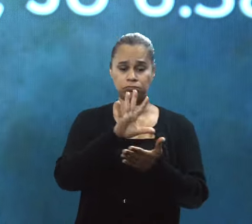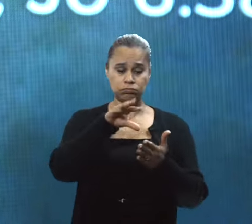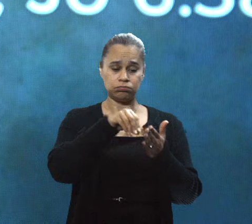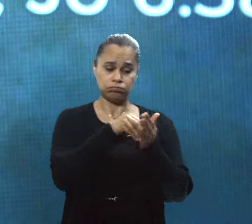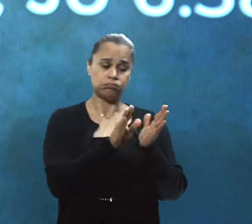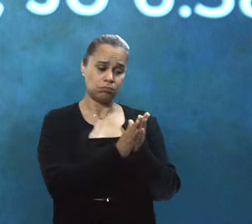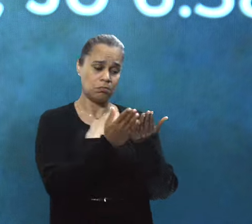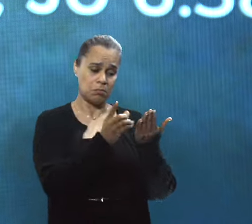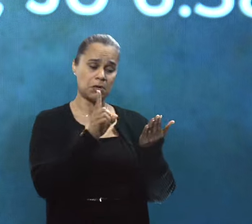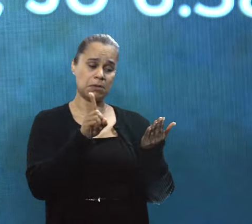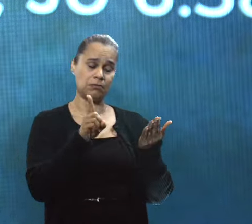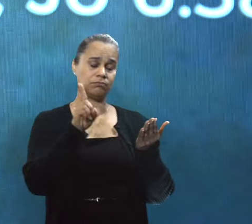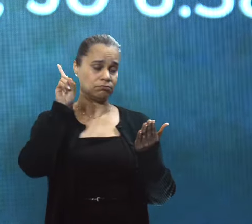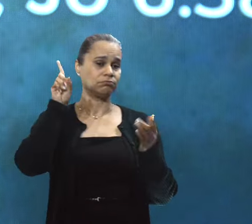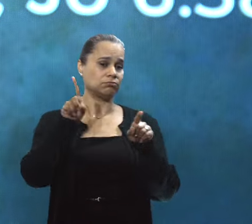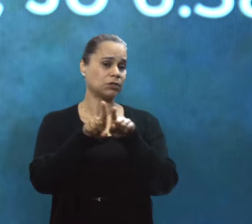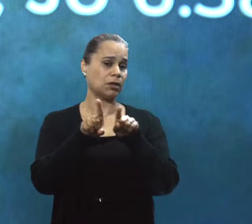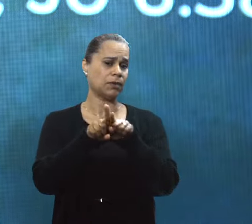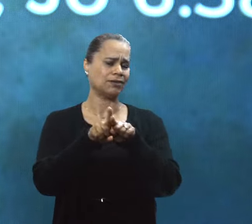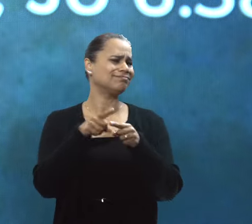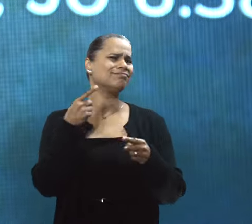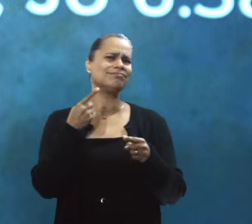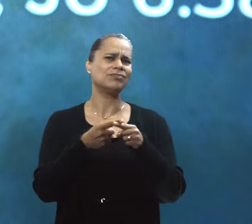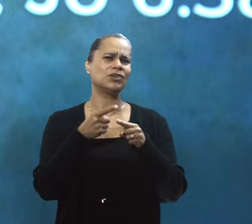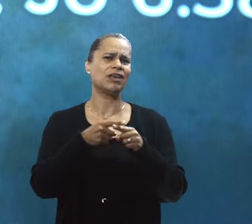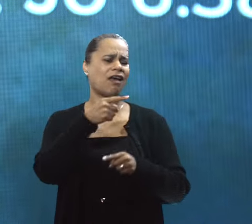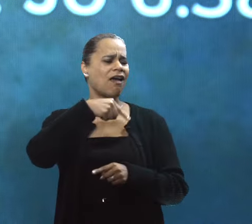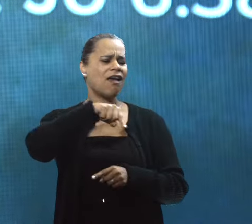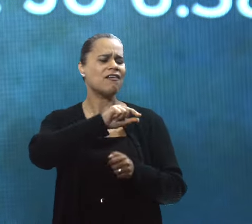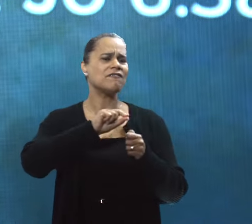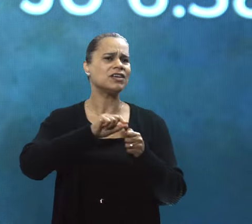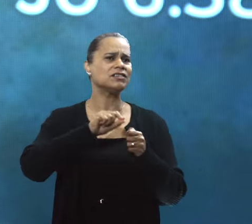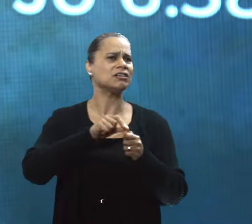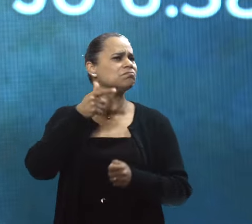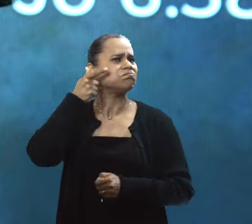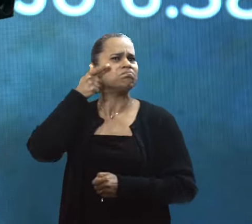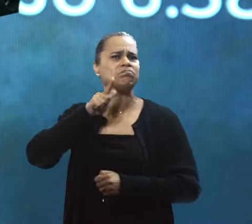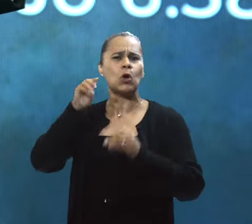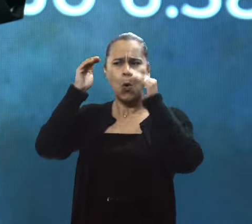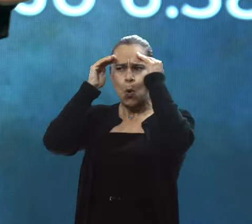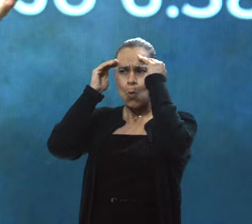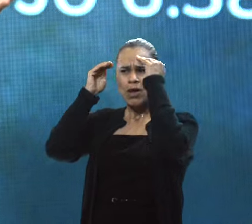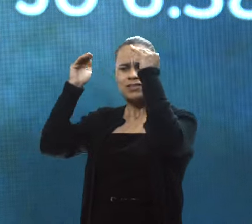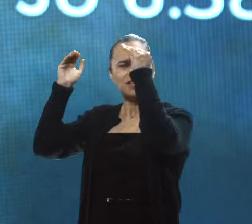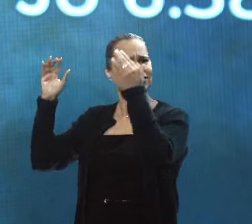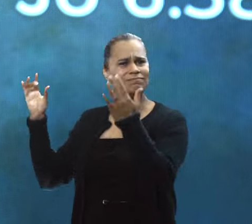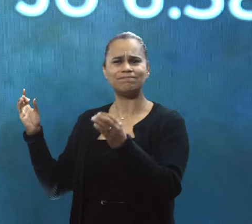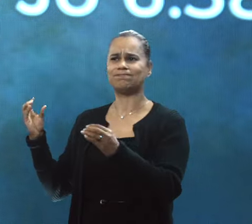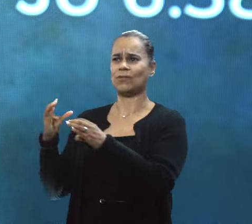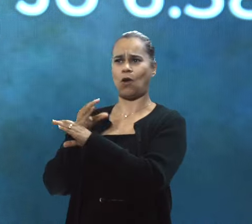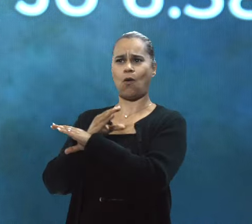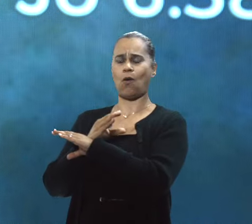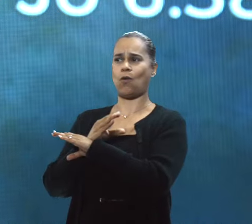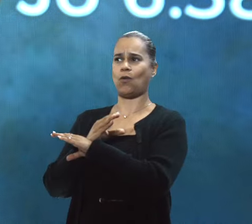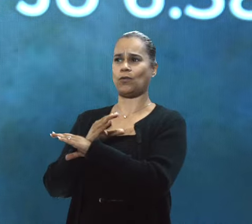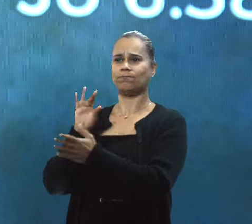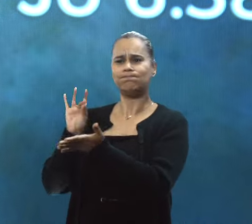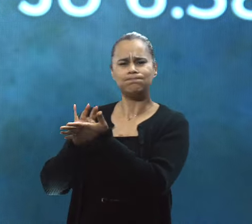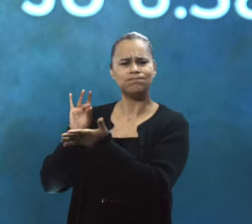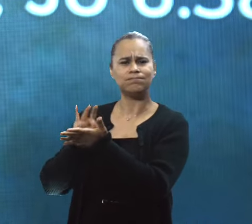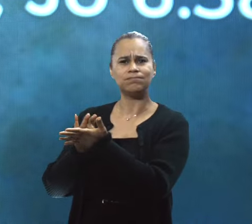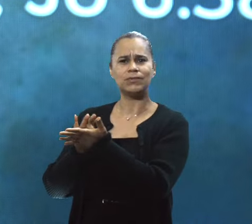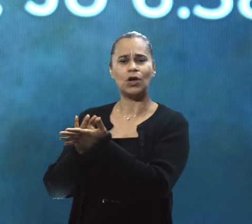pensando: por que eles fizeram isso? Por que eles não conseguiram obedecer totalmente ao Senhor, ou obedeceram de